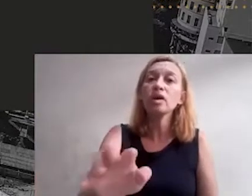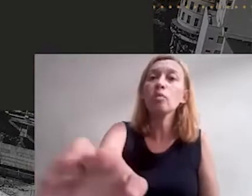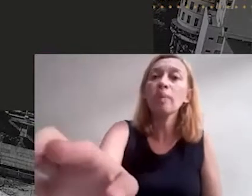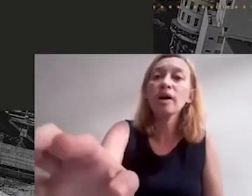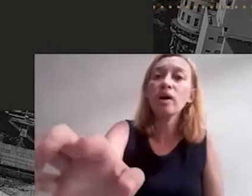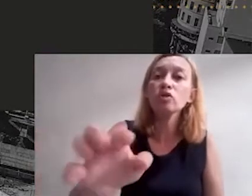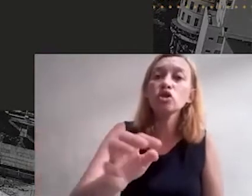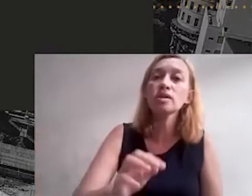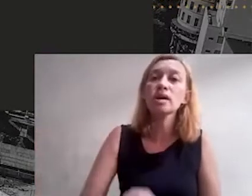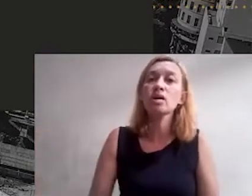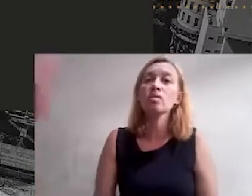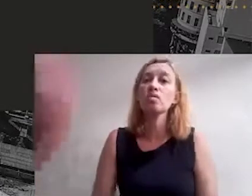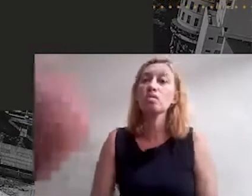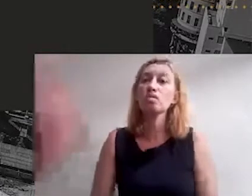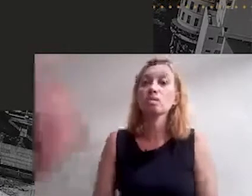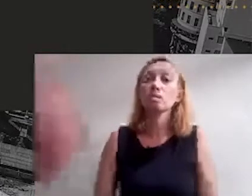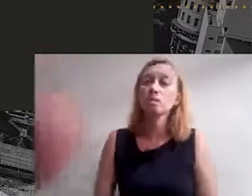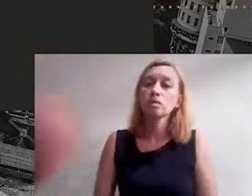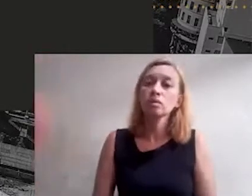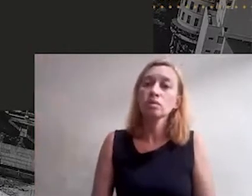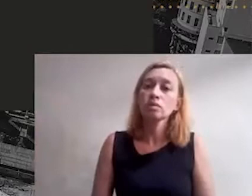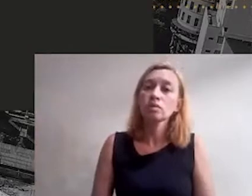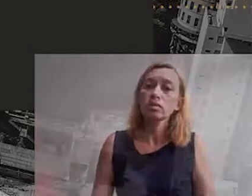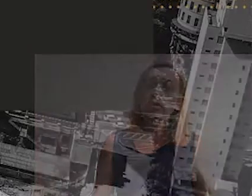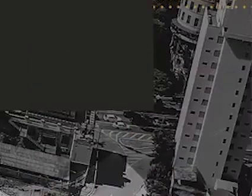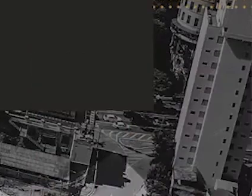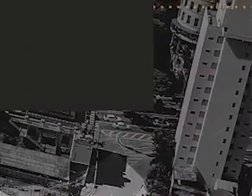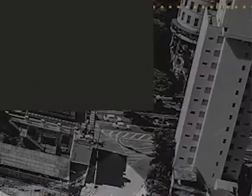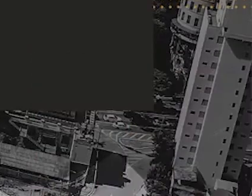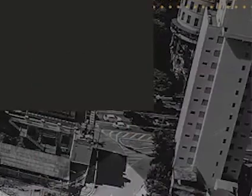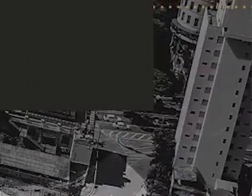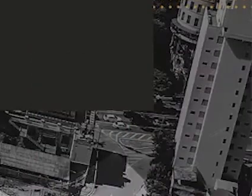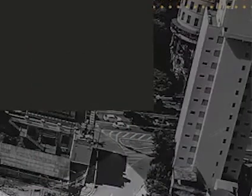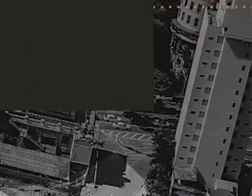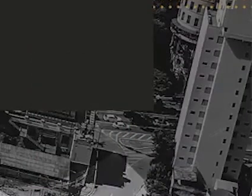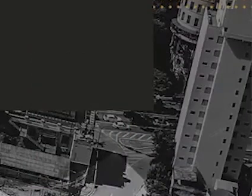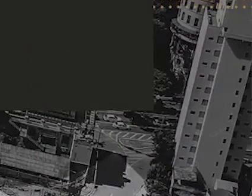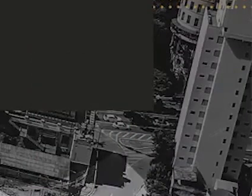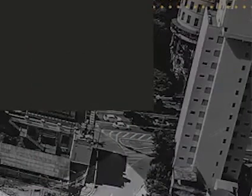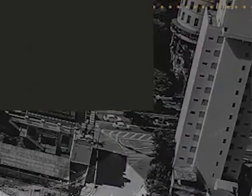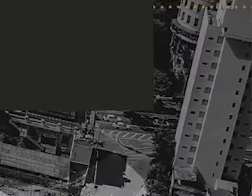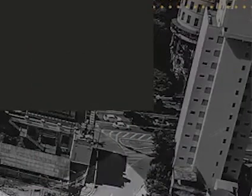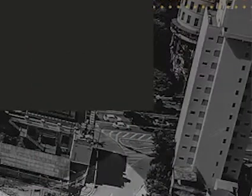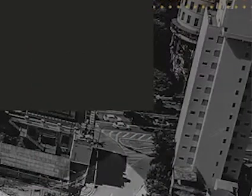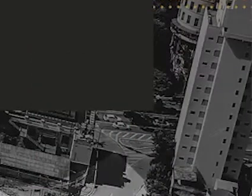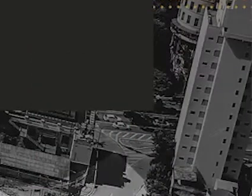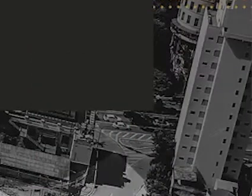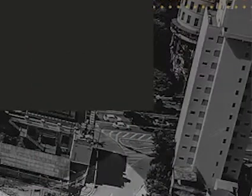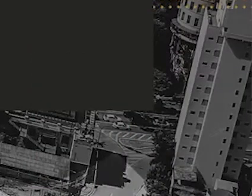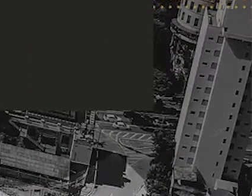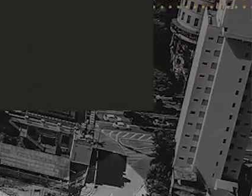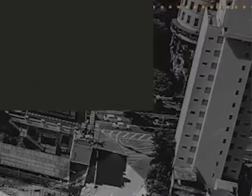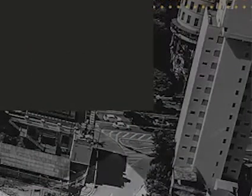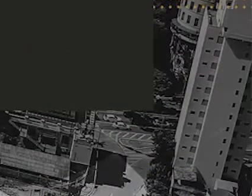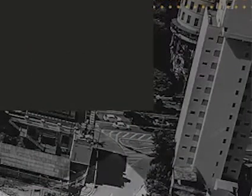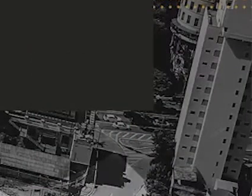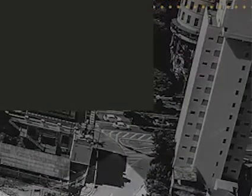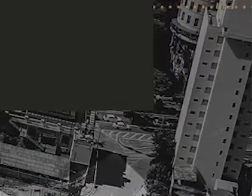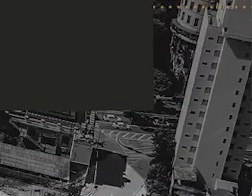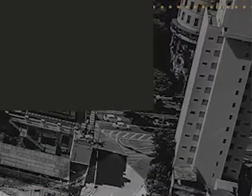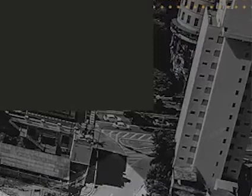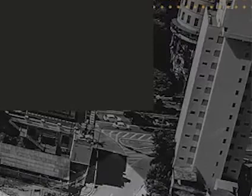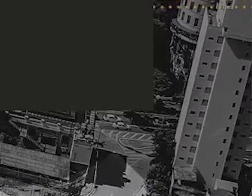Ibama, que você pode esconder, pode dar um jeitinho ali, etc. e tal. O Curupira, não. Então, existe uma ética